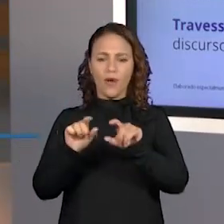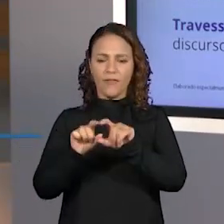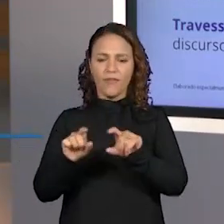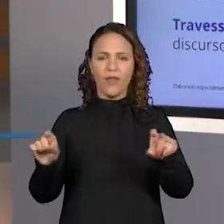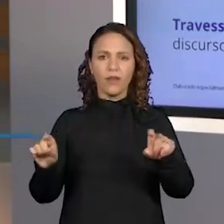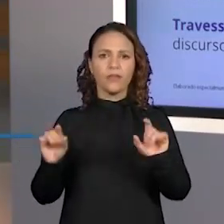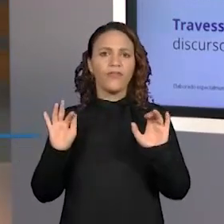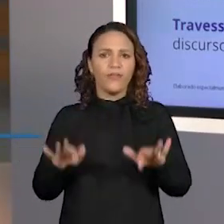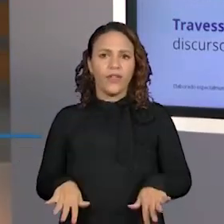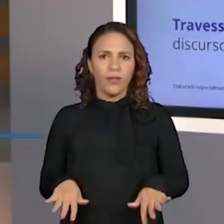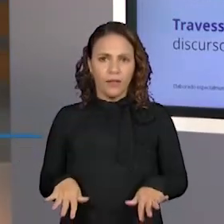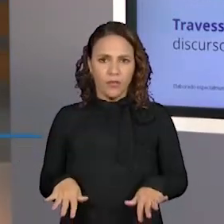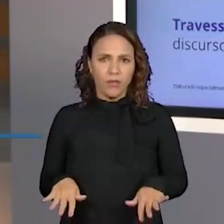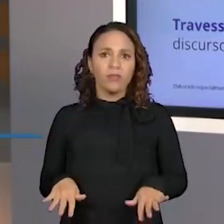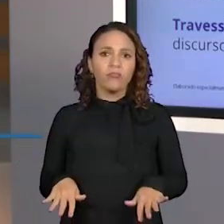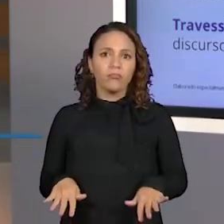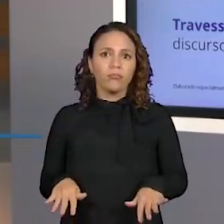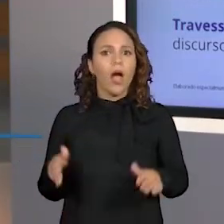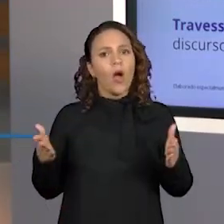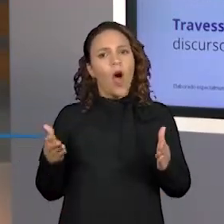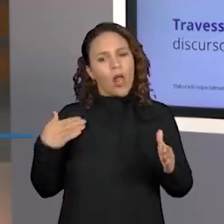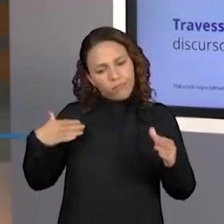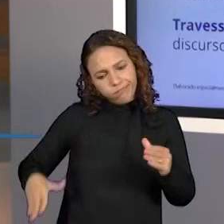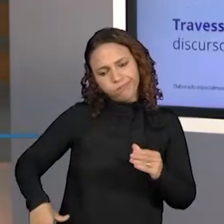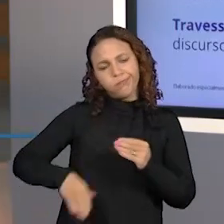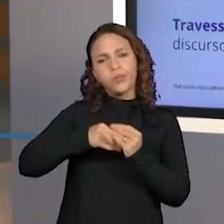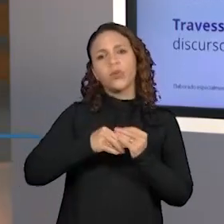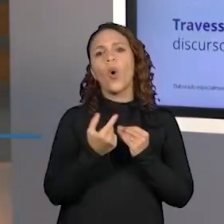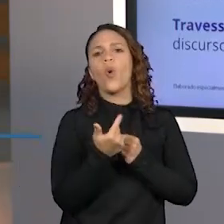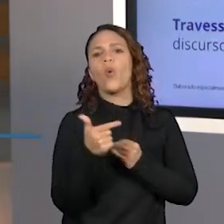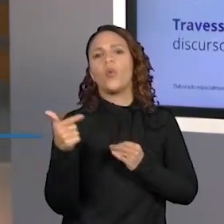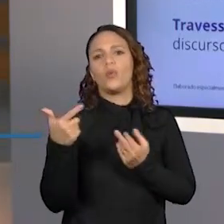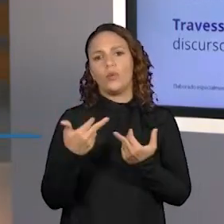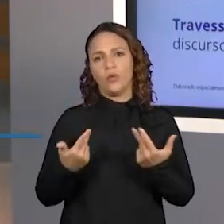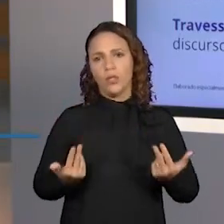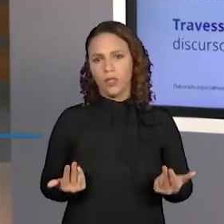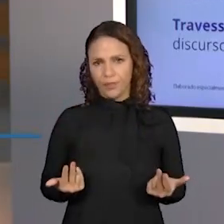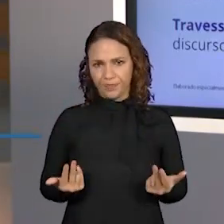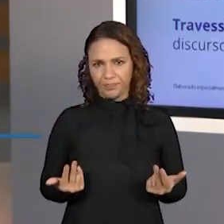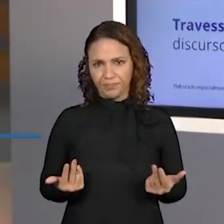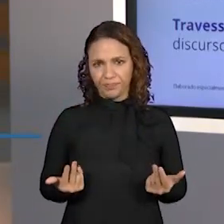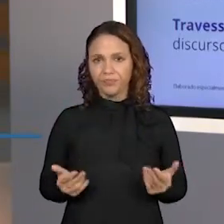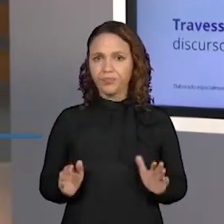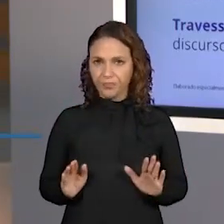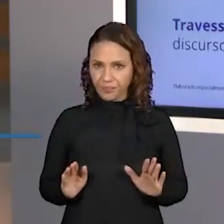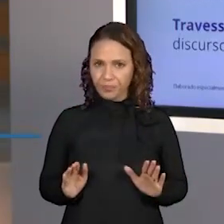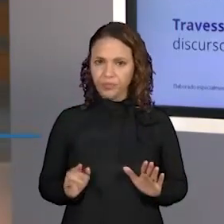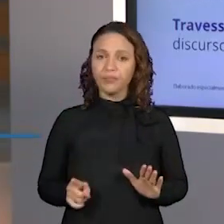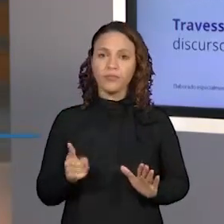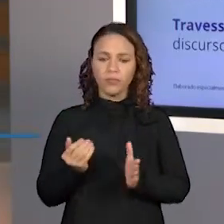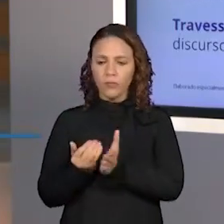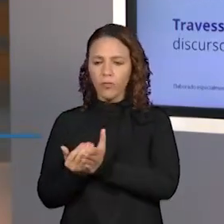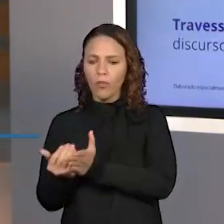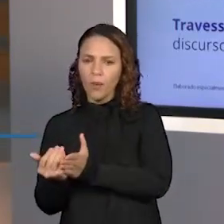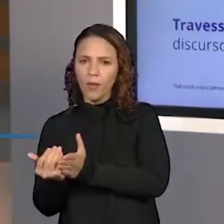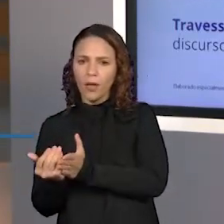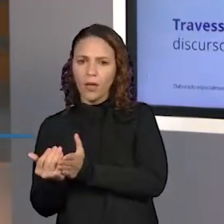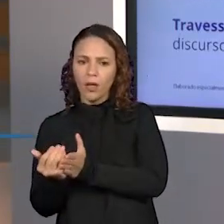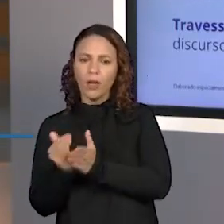terminou. Eu já concluí a minha declaração. Então, eu já sei que o meu texto, ele começa e